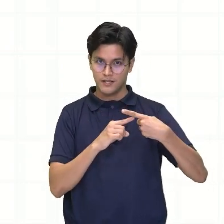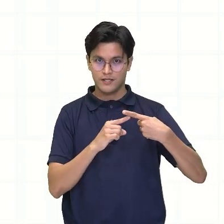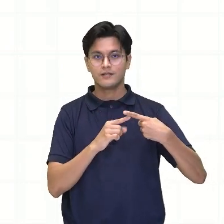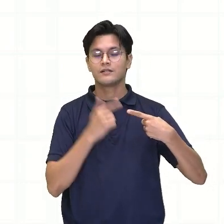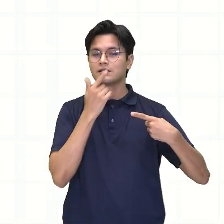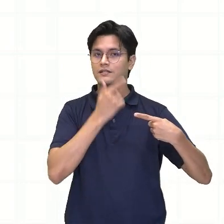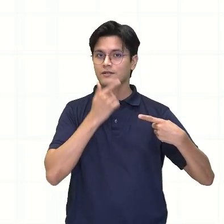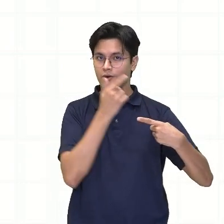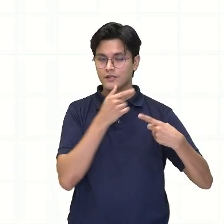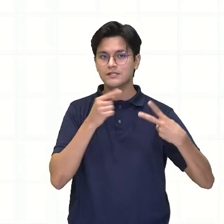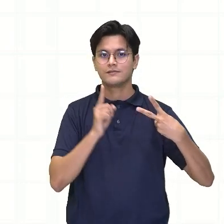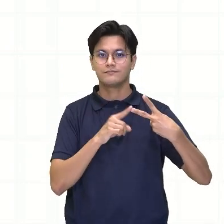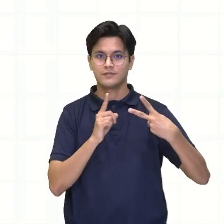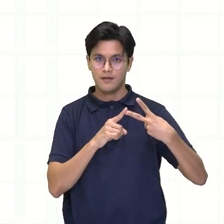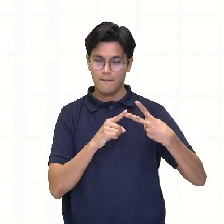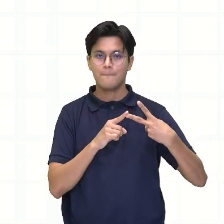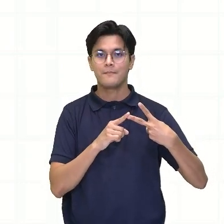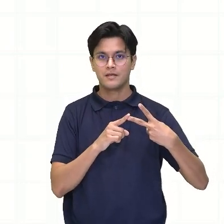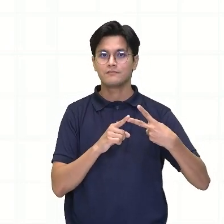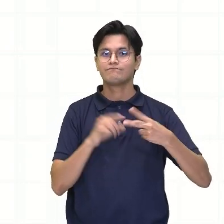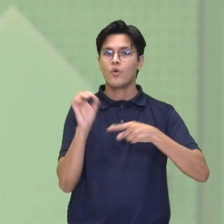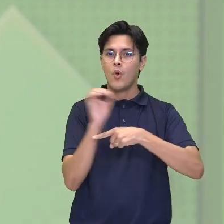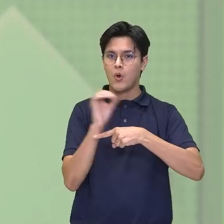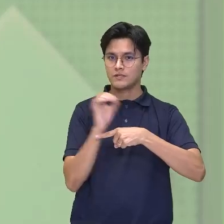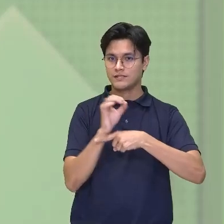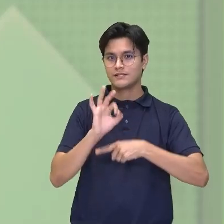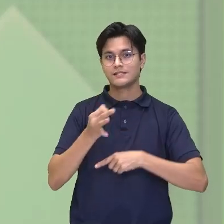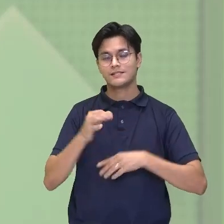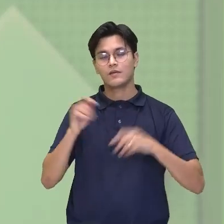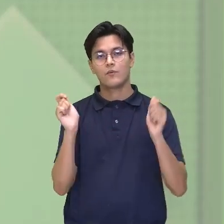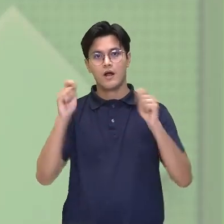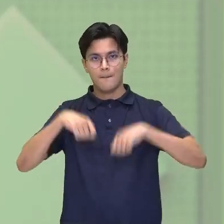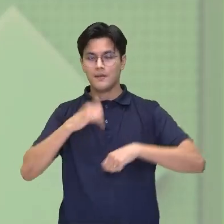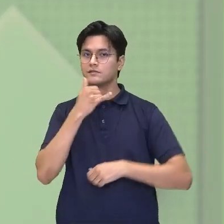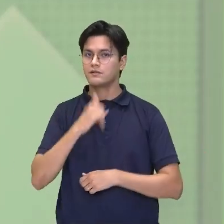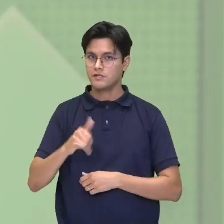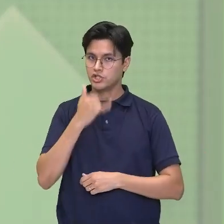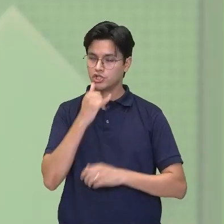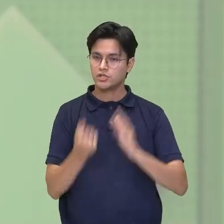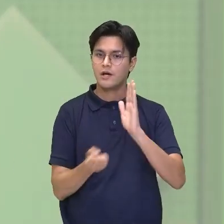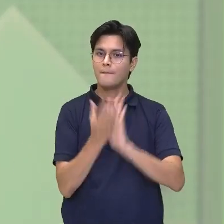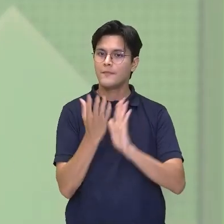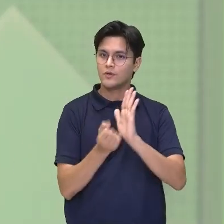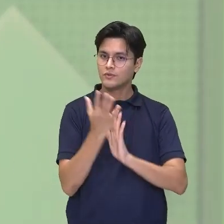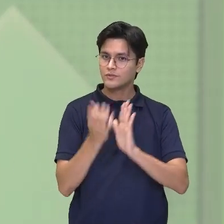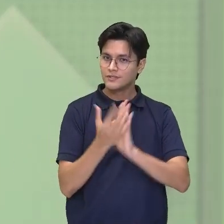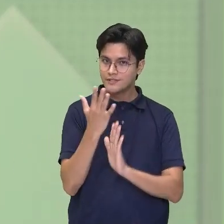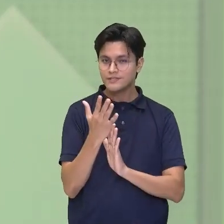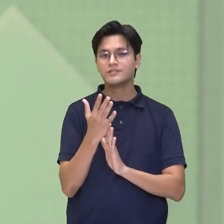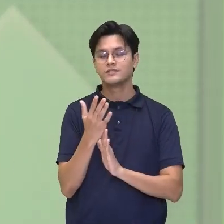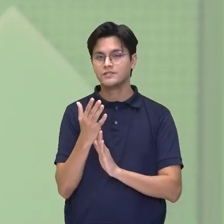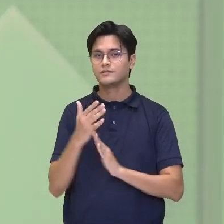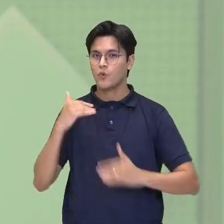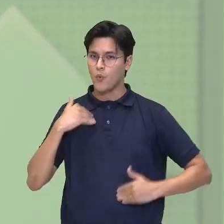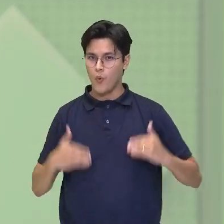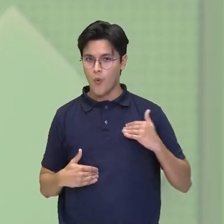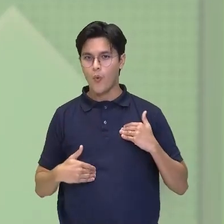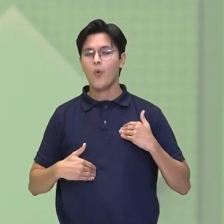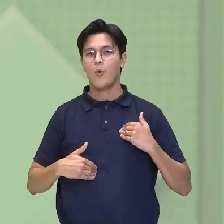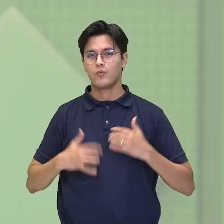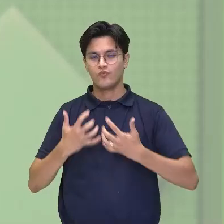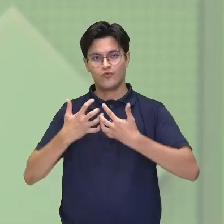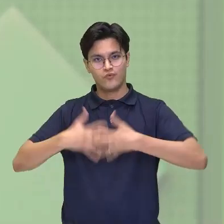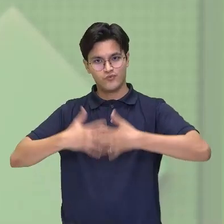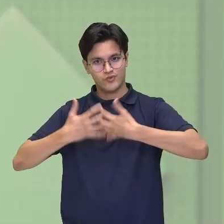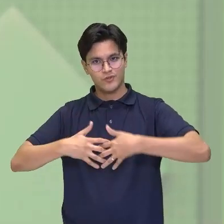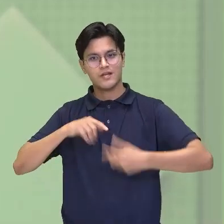de glicose e de oxigênio para gerar a energia necessária para o funcionamento do nosso organismo. Então, sem